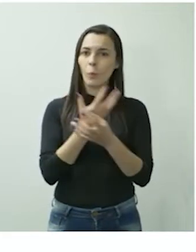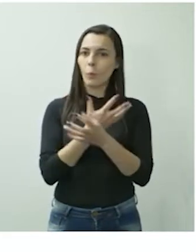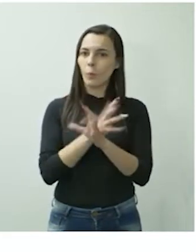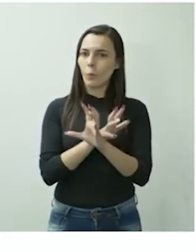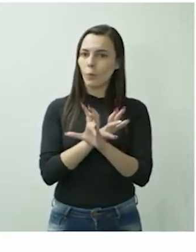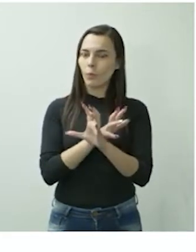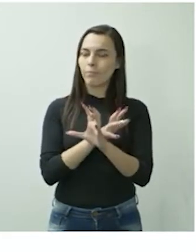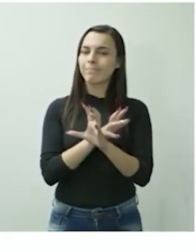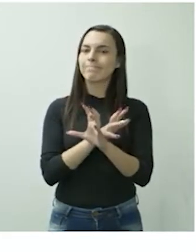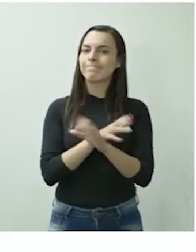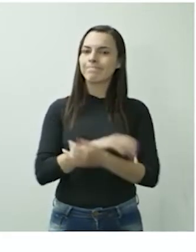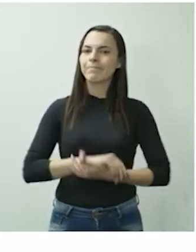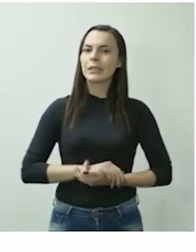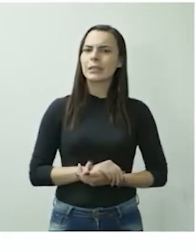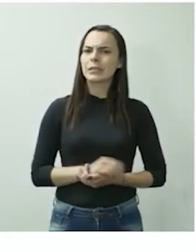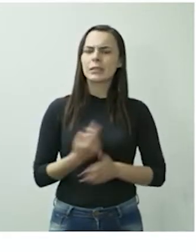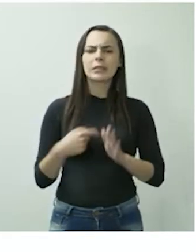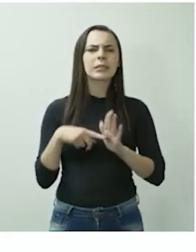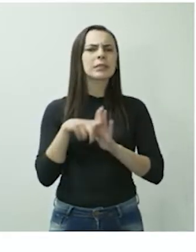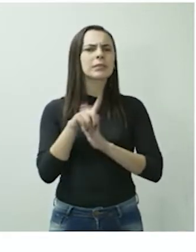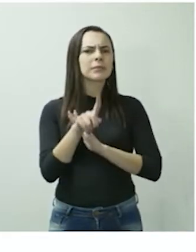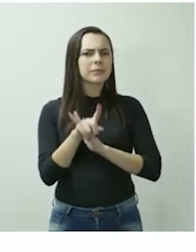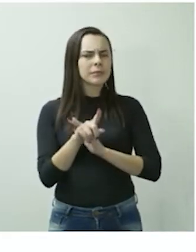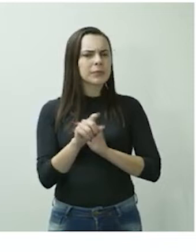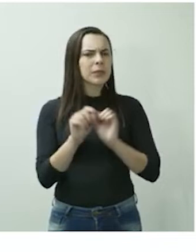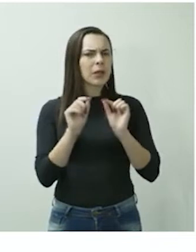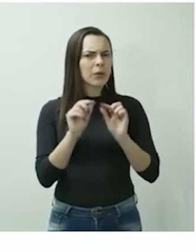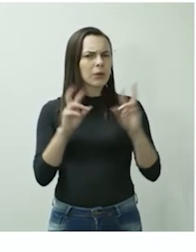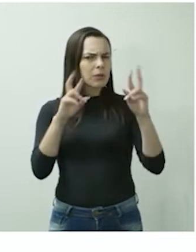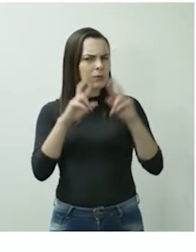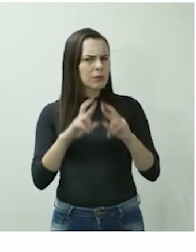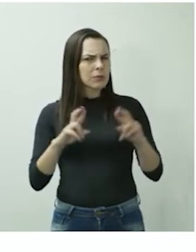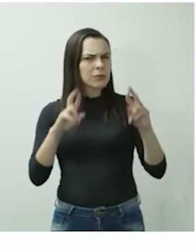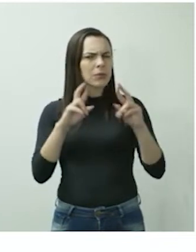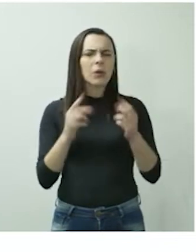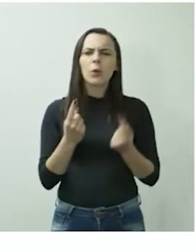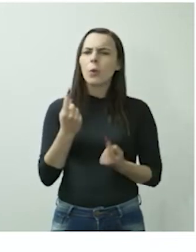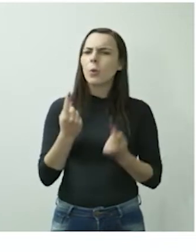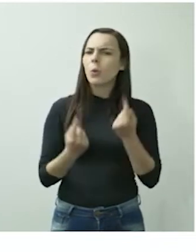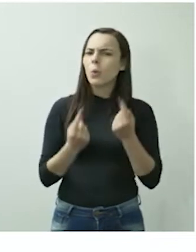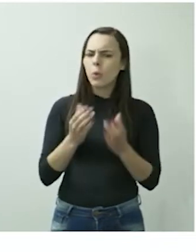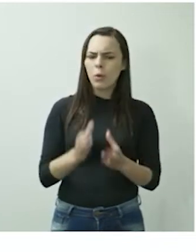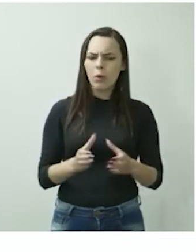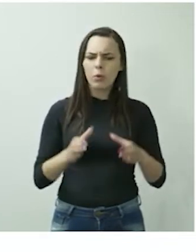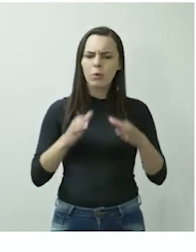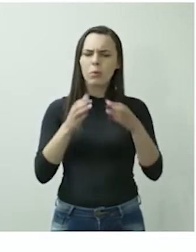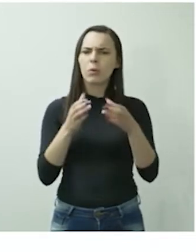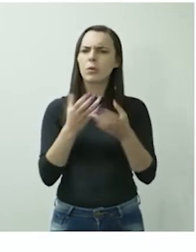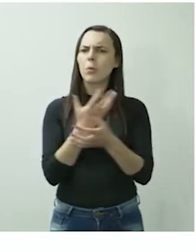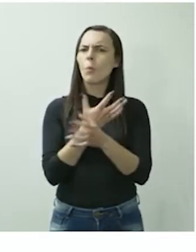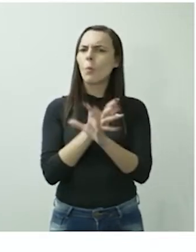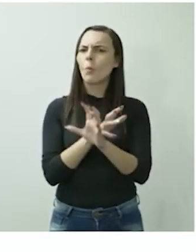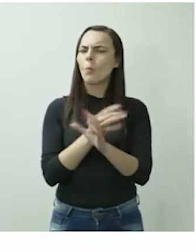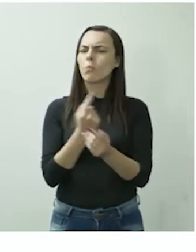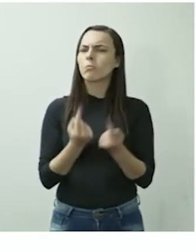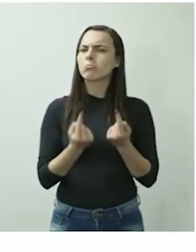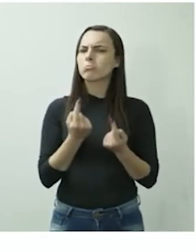vazio. E aí ela pergunta para nós, para a gente observar. Qual pote está